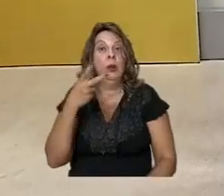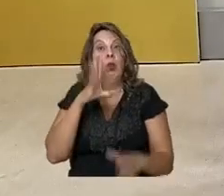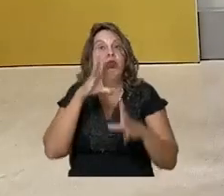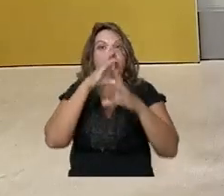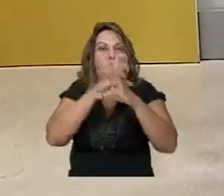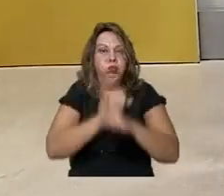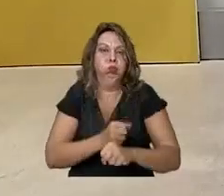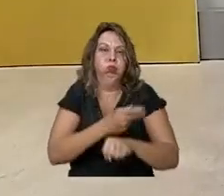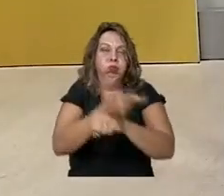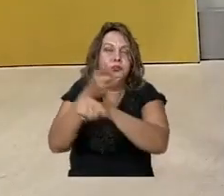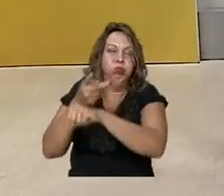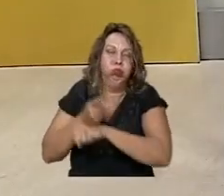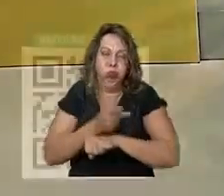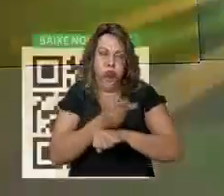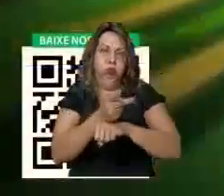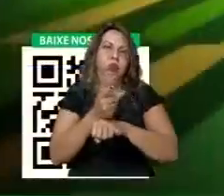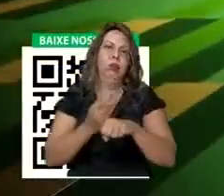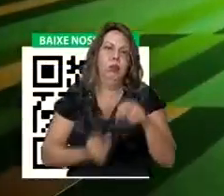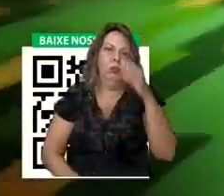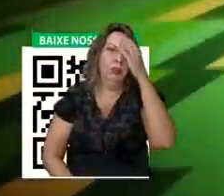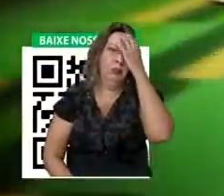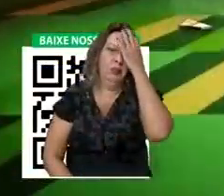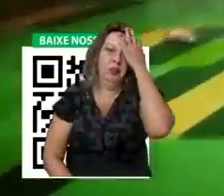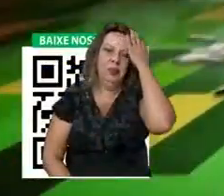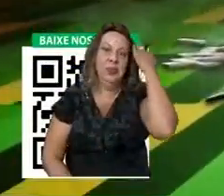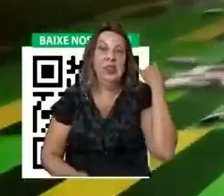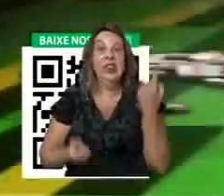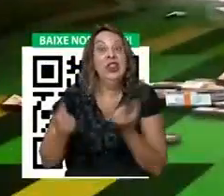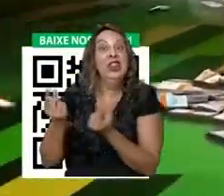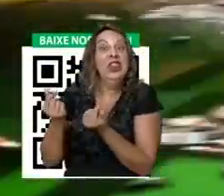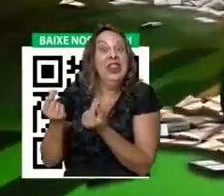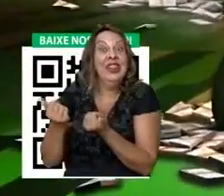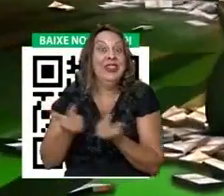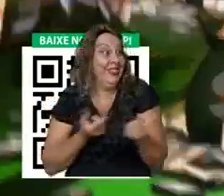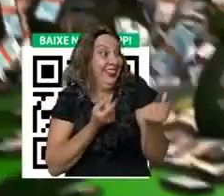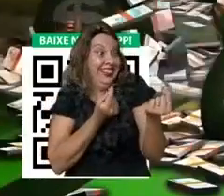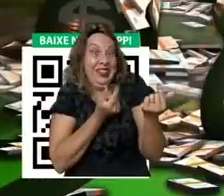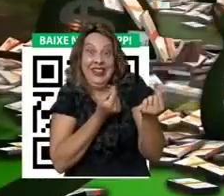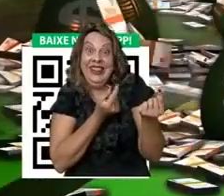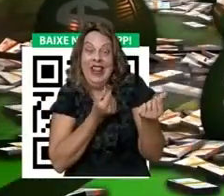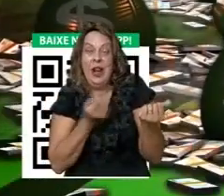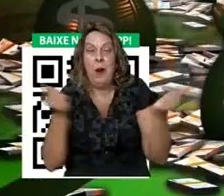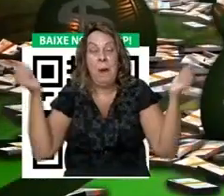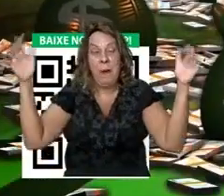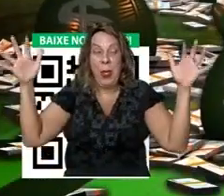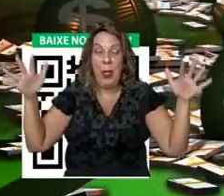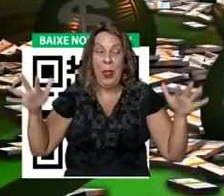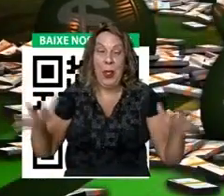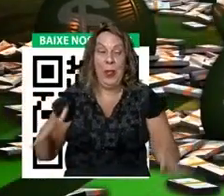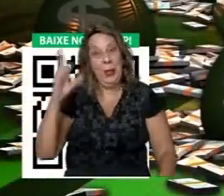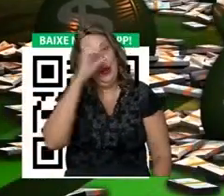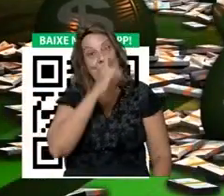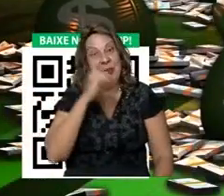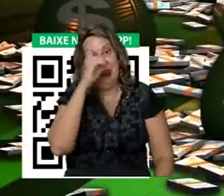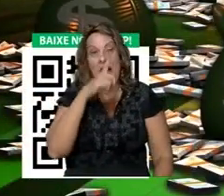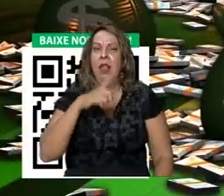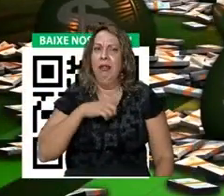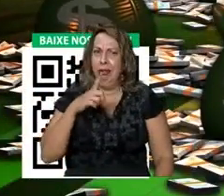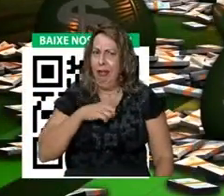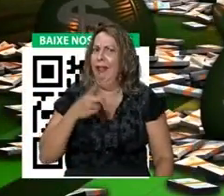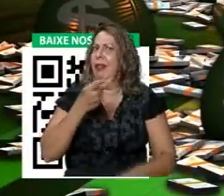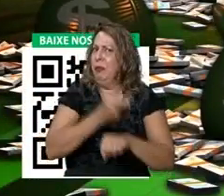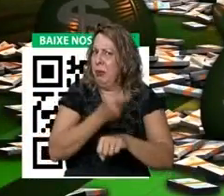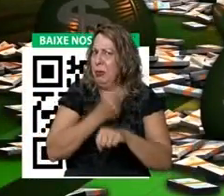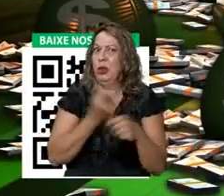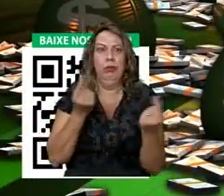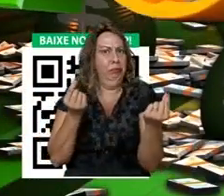agora? Simbora! Dinheiro, dinheiro, dinheiro! No Caju Cap deste domingo tem um montão de prêmios